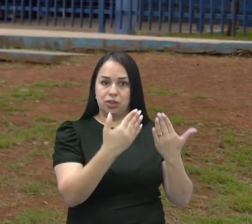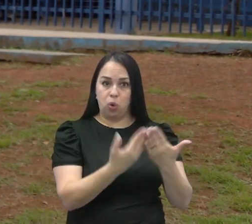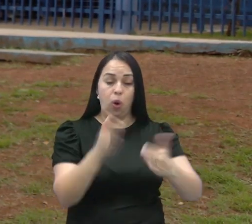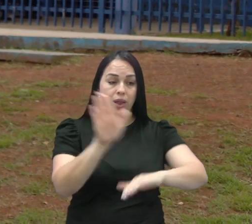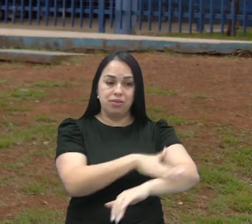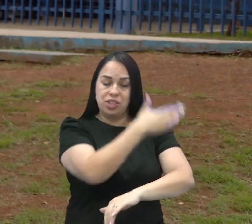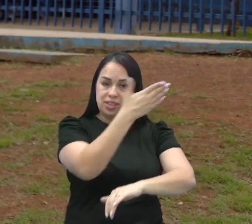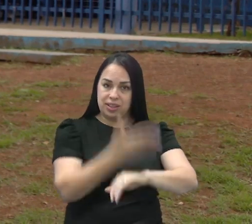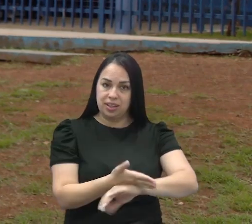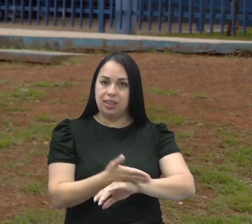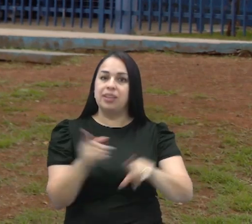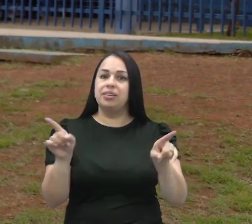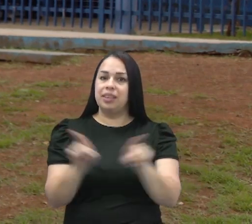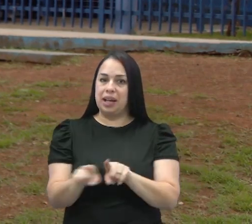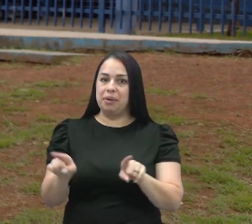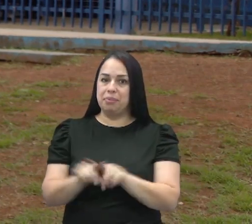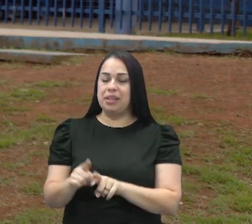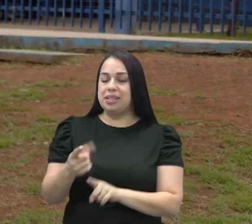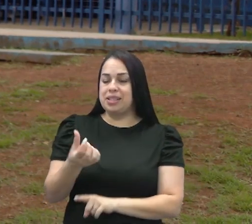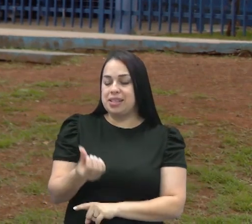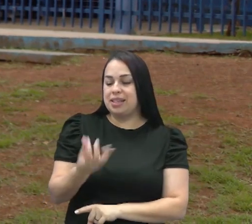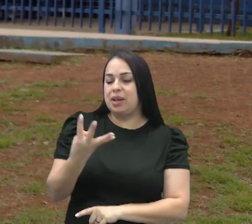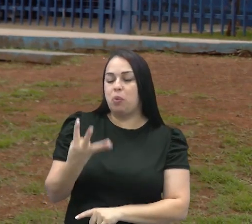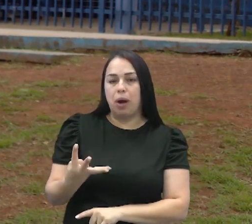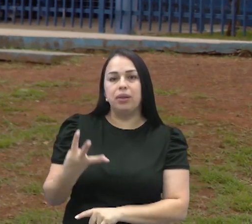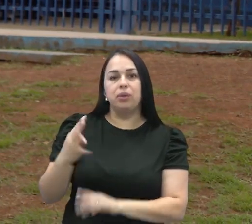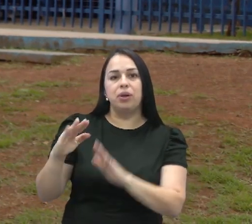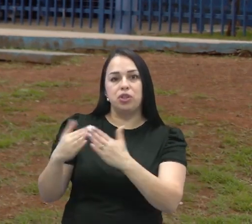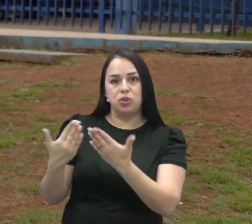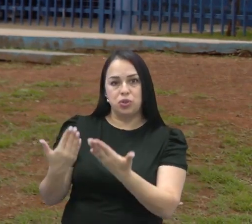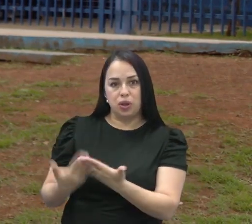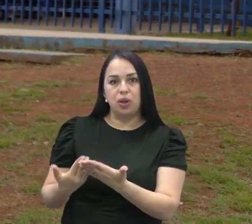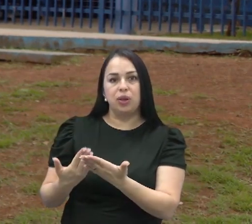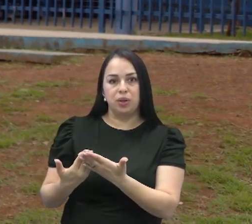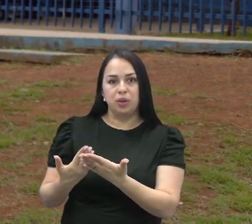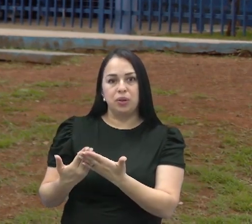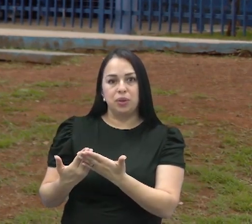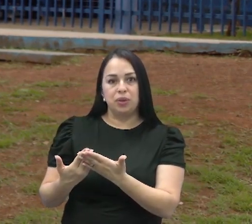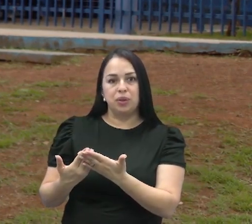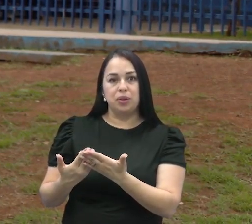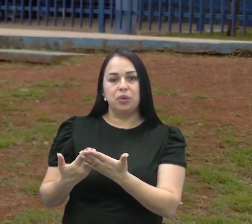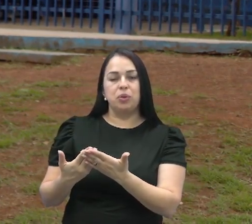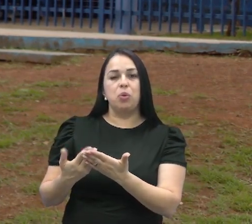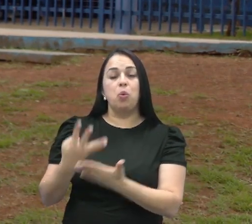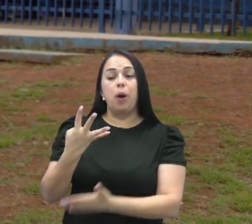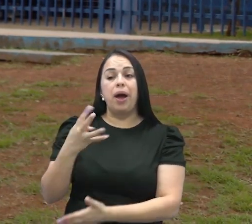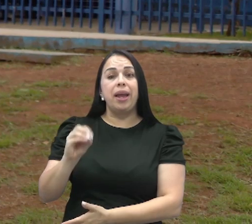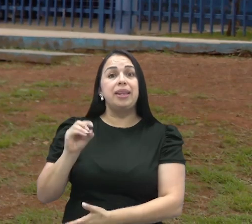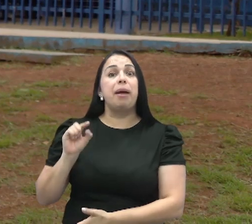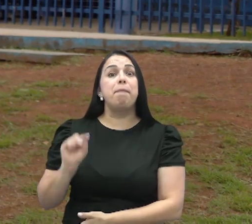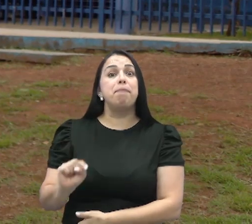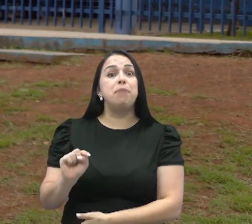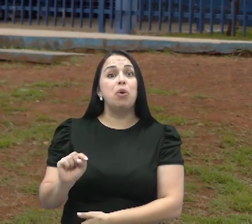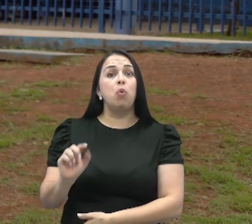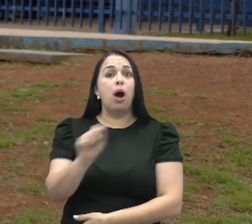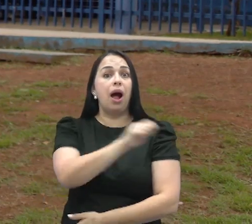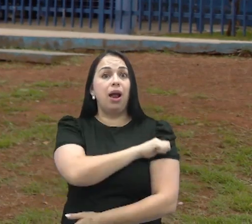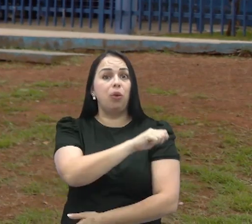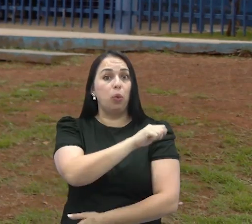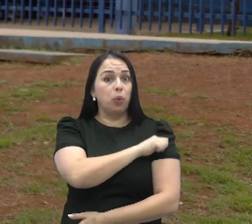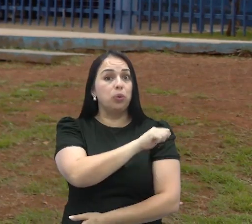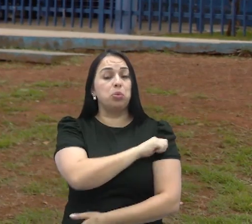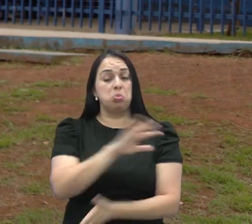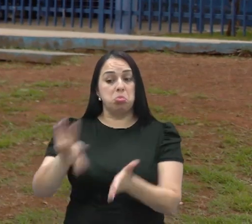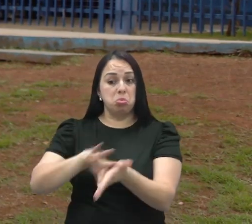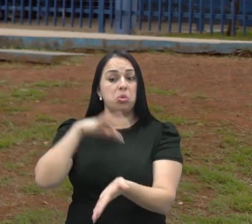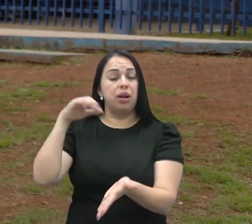fundamental. Destas, 50 são escolas integrais. Além disso, a cidade conta com 64 instituições públicas do estado, com